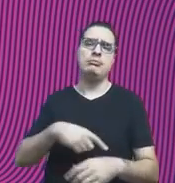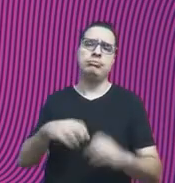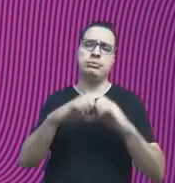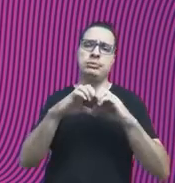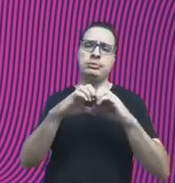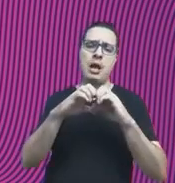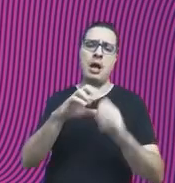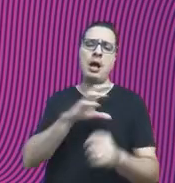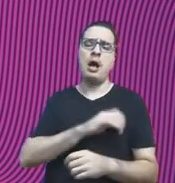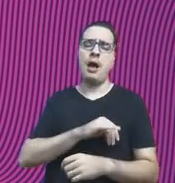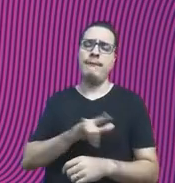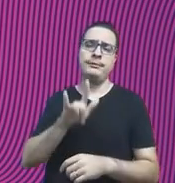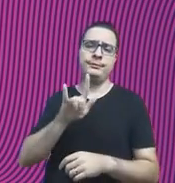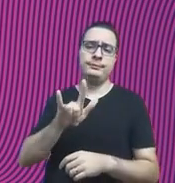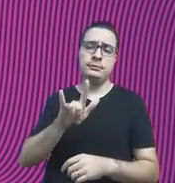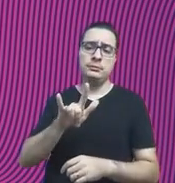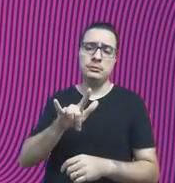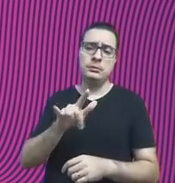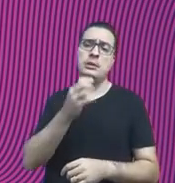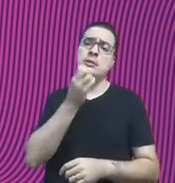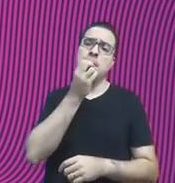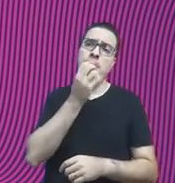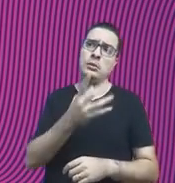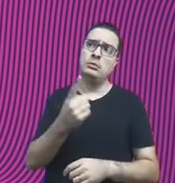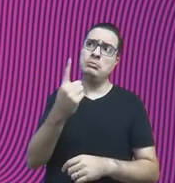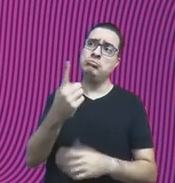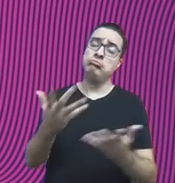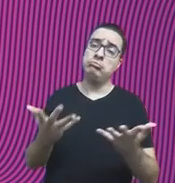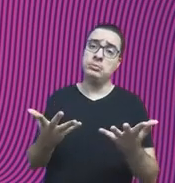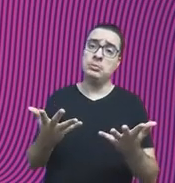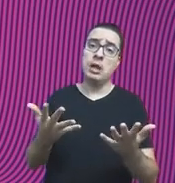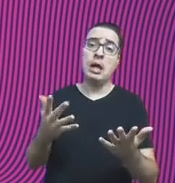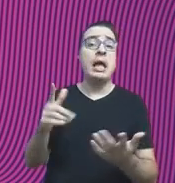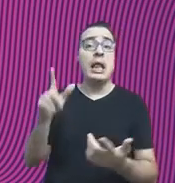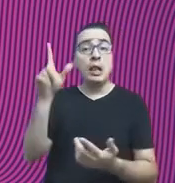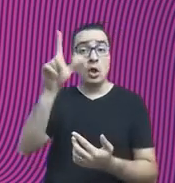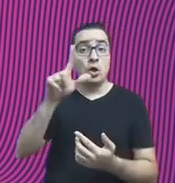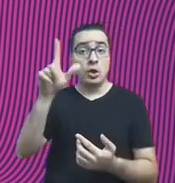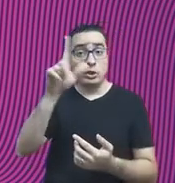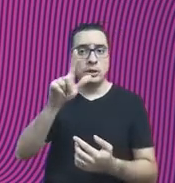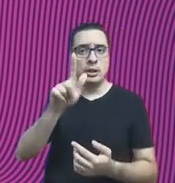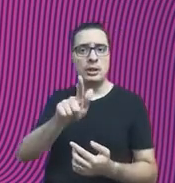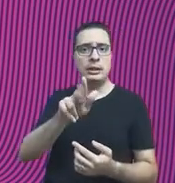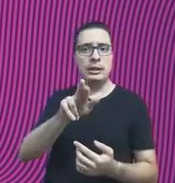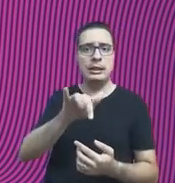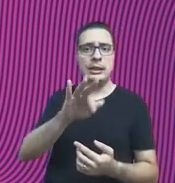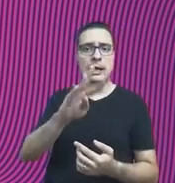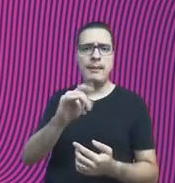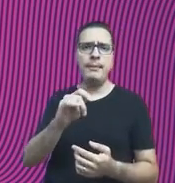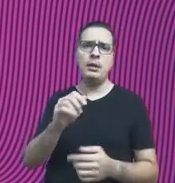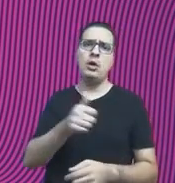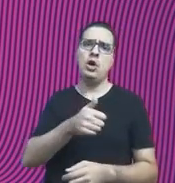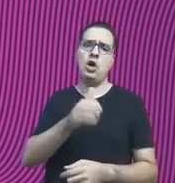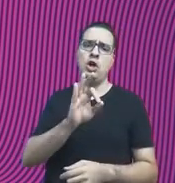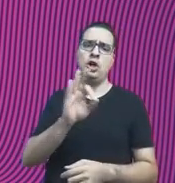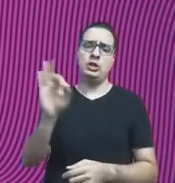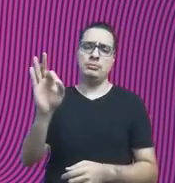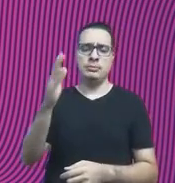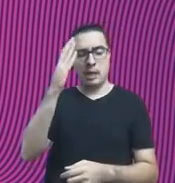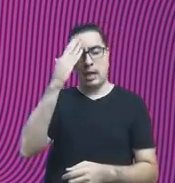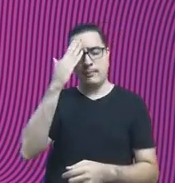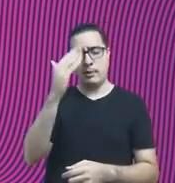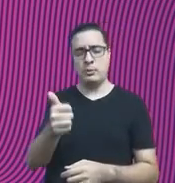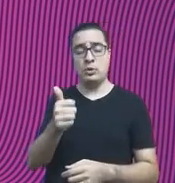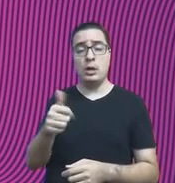servir para alguma coisa boa, né? E eu acho que nessa lógica, o Guilherme é um craque, né? Nessa lógica, aqui pode ter um espaço para a gente